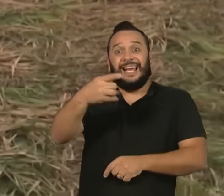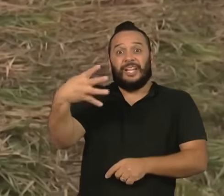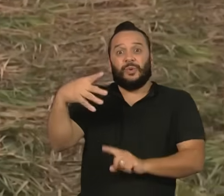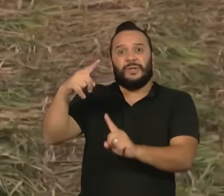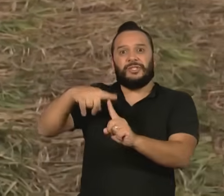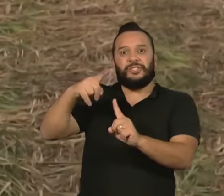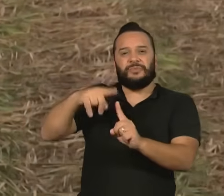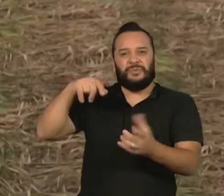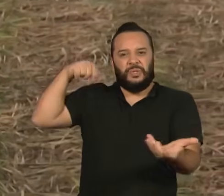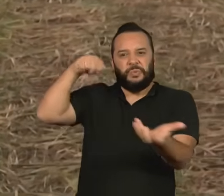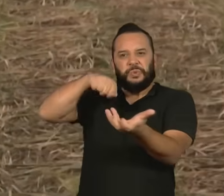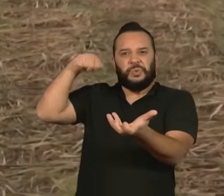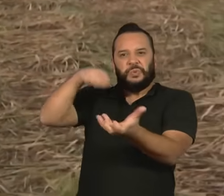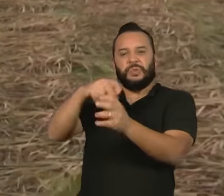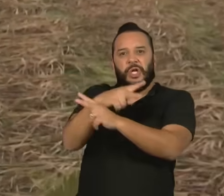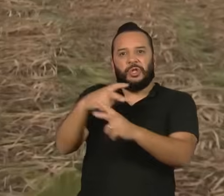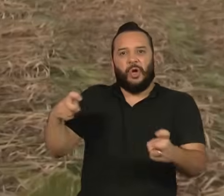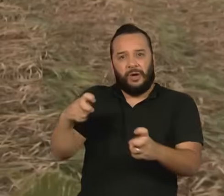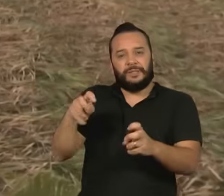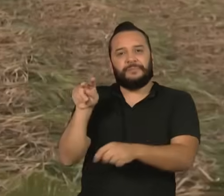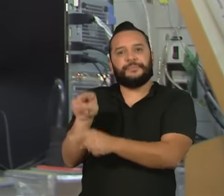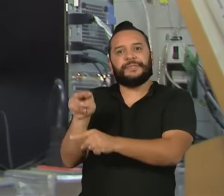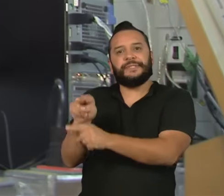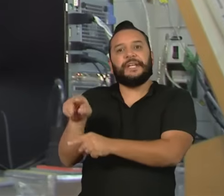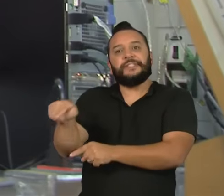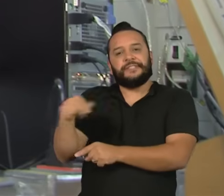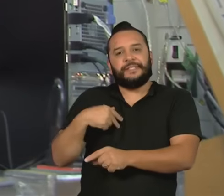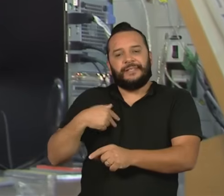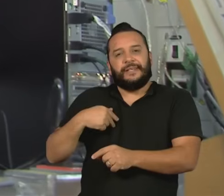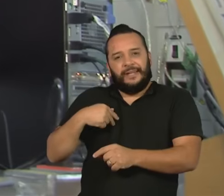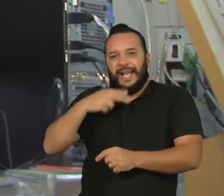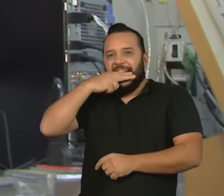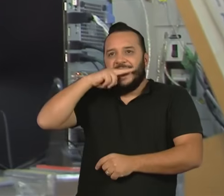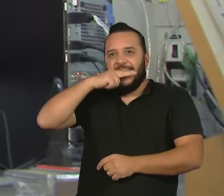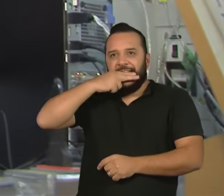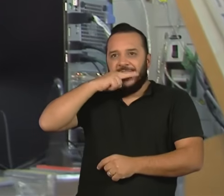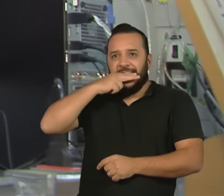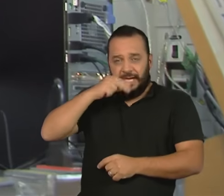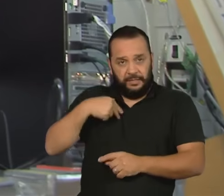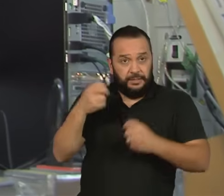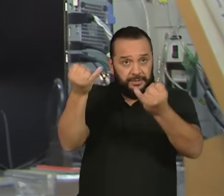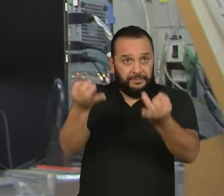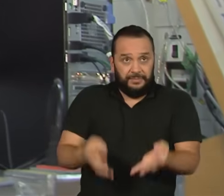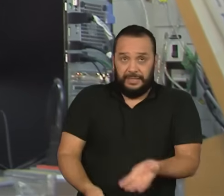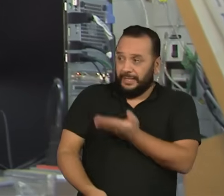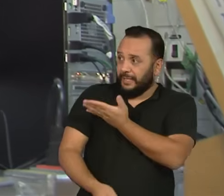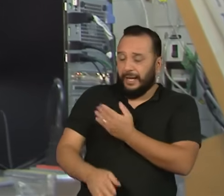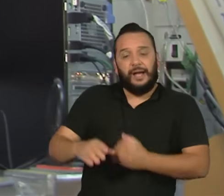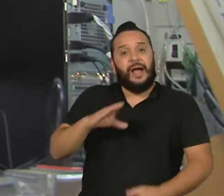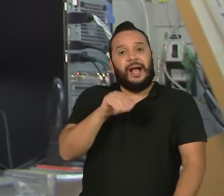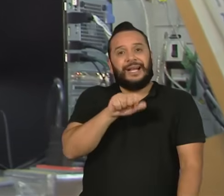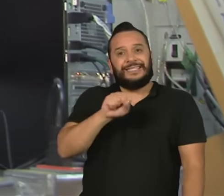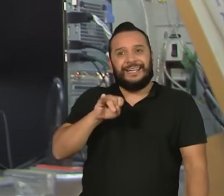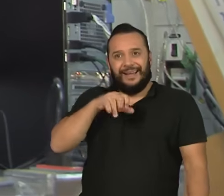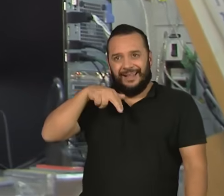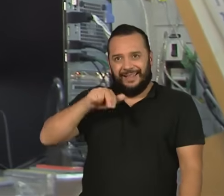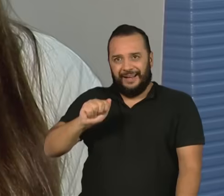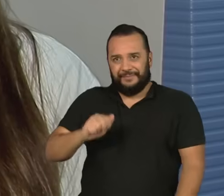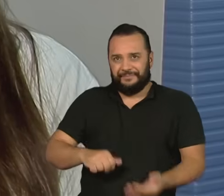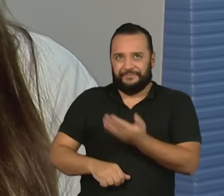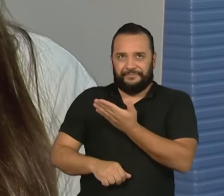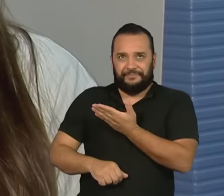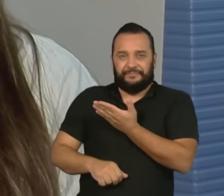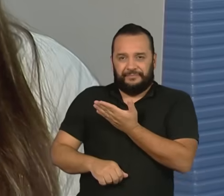mais utilizados no cultivo da cana-de-açúcar, como explica a coordenadora do estudo, Cassiana Montanher.